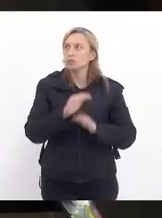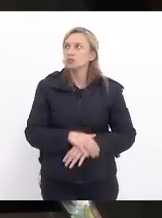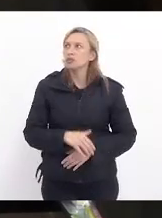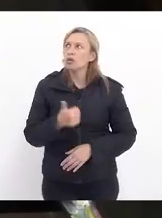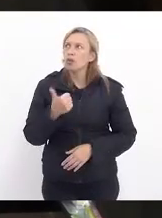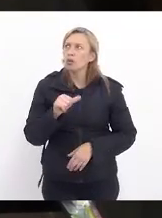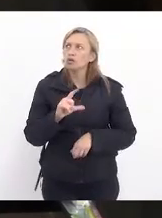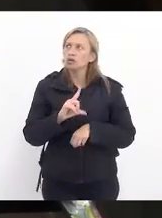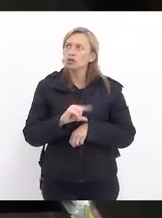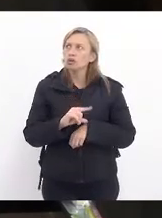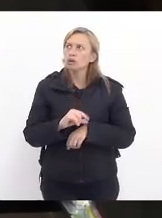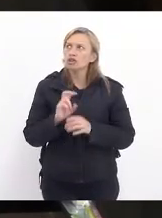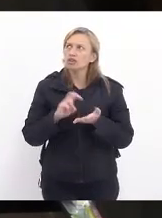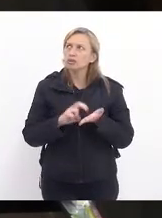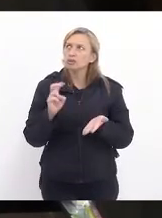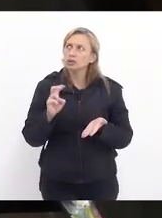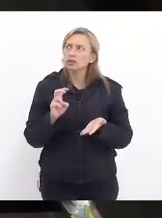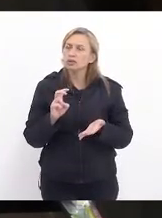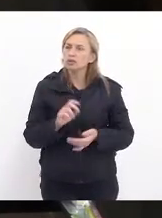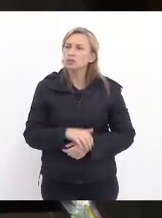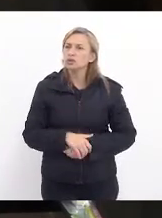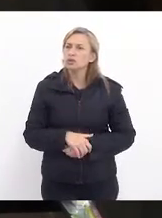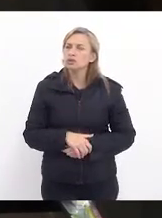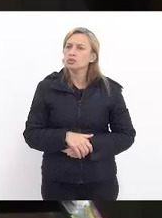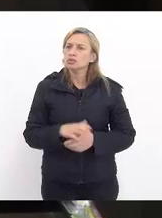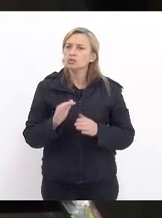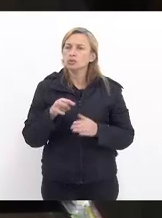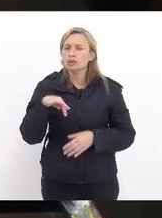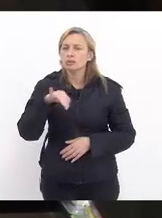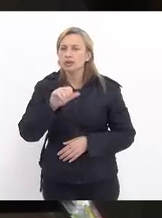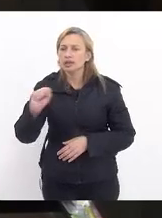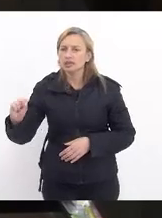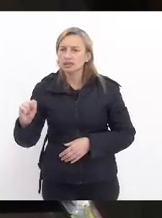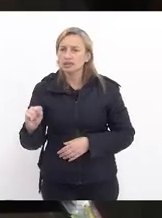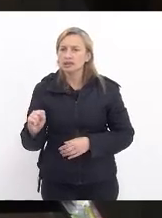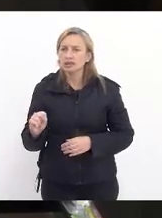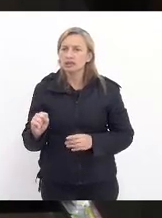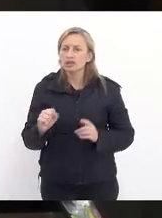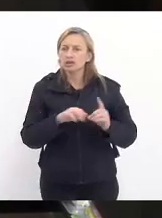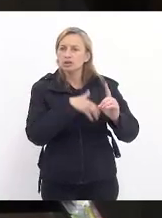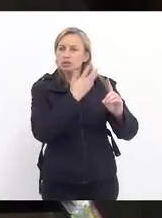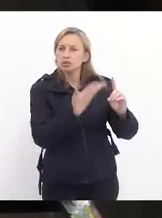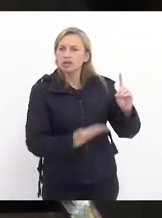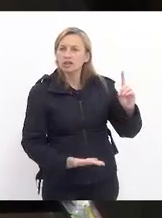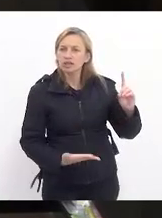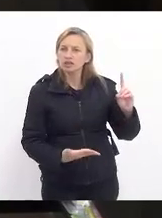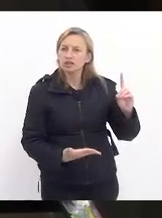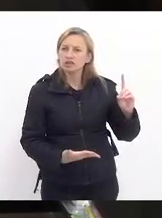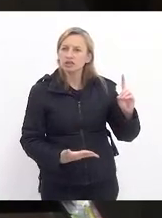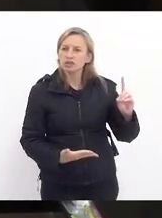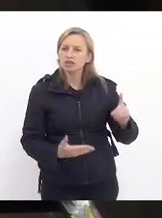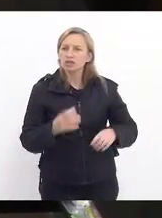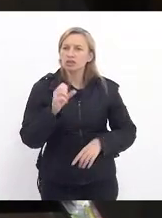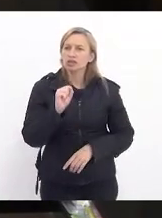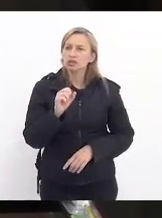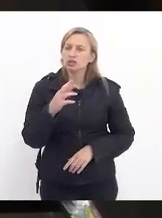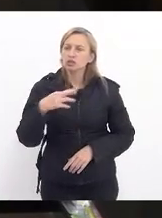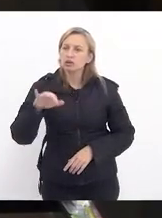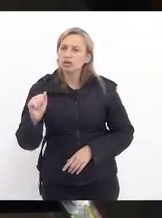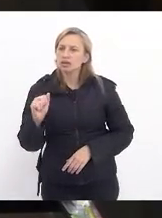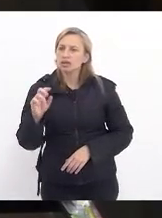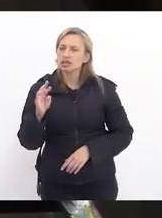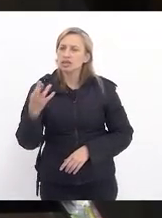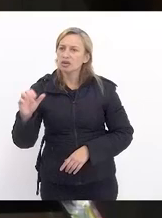há 11 horas da manhã uma missa em homenagem e a Nossa Senhora